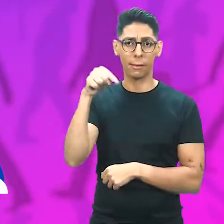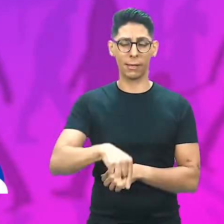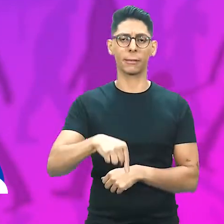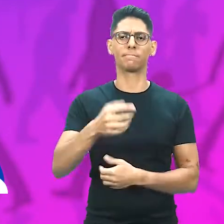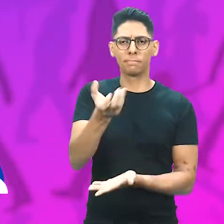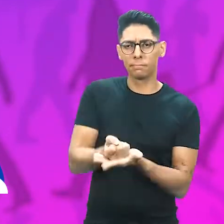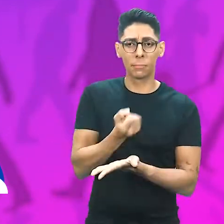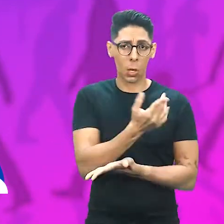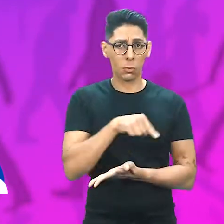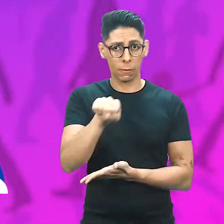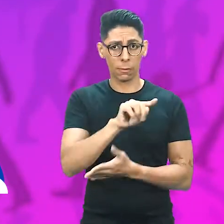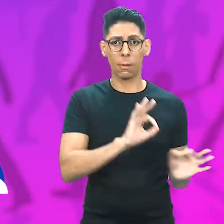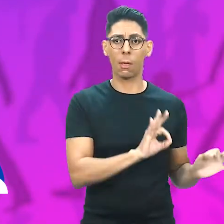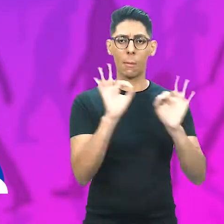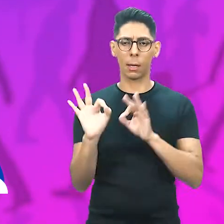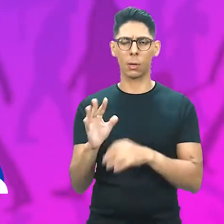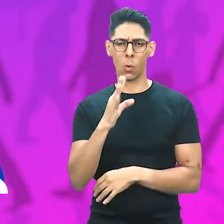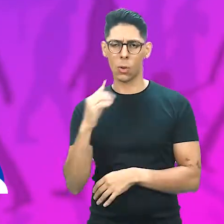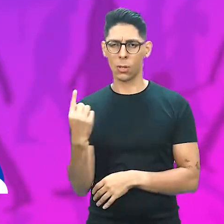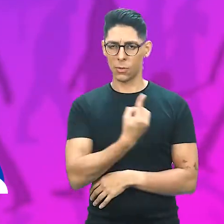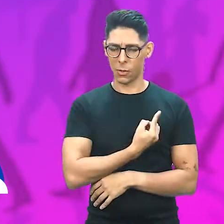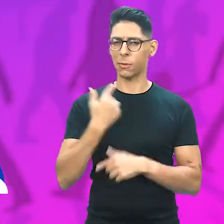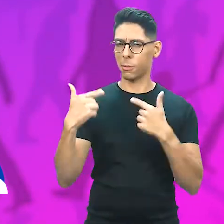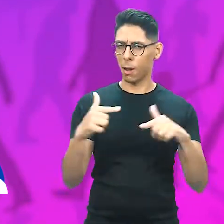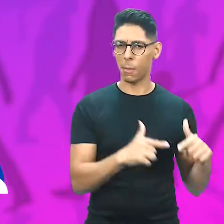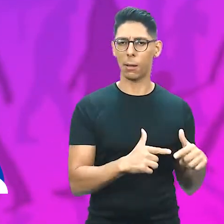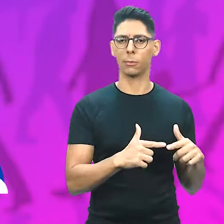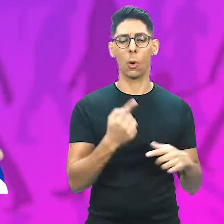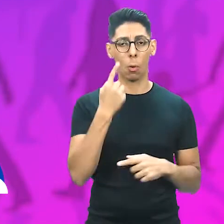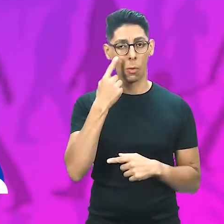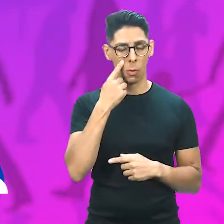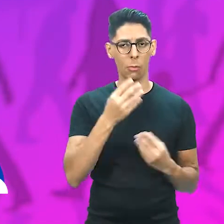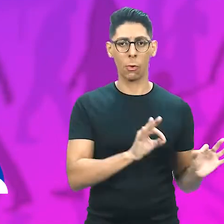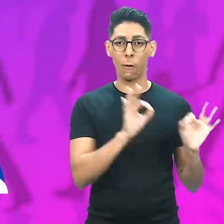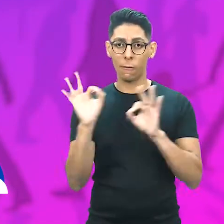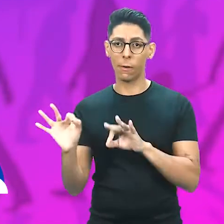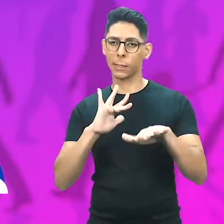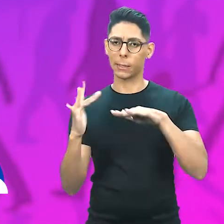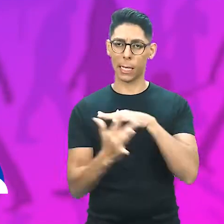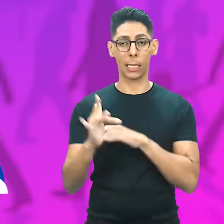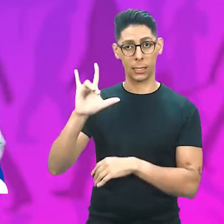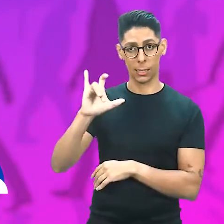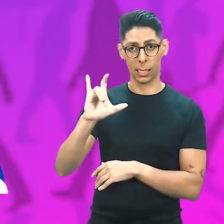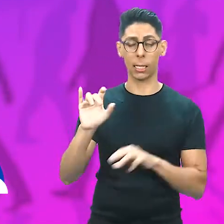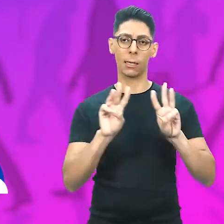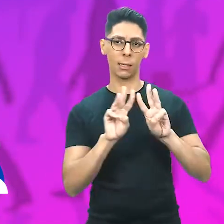em @acessosnet no Instagram, acessosnet no YouTube e em